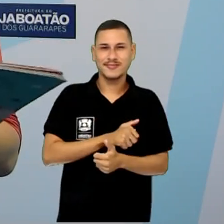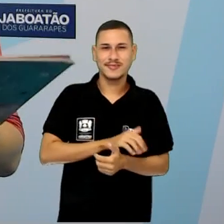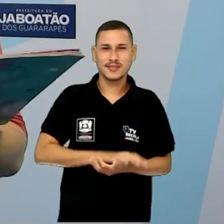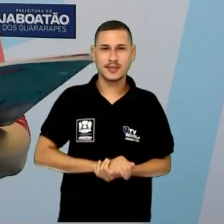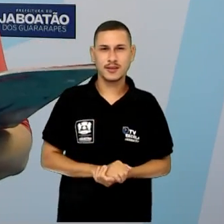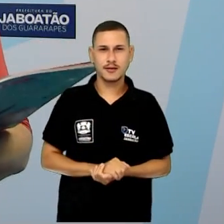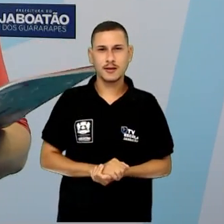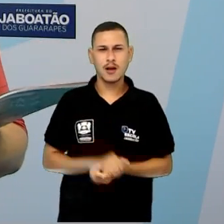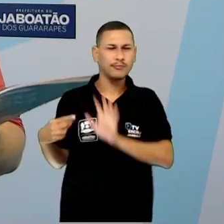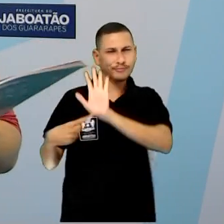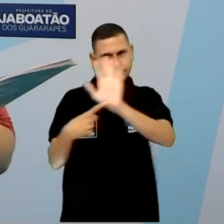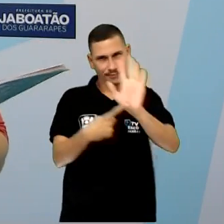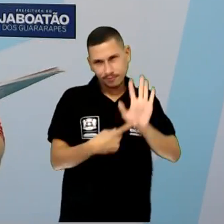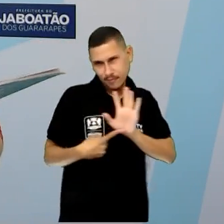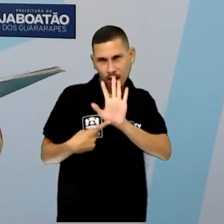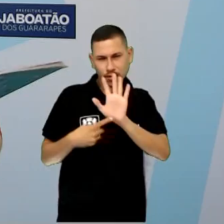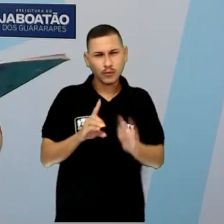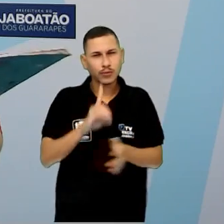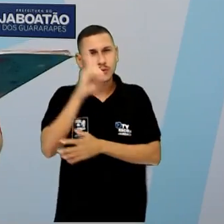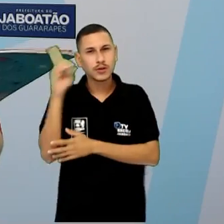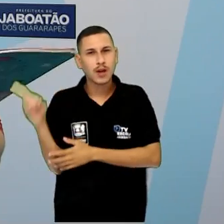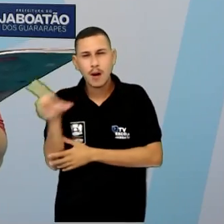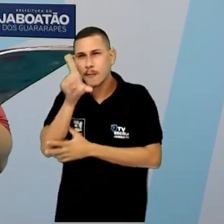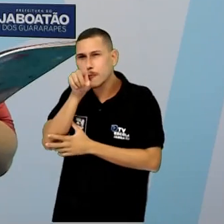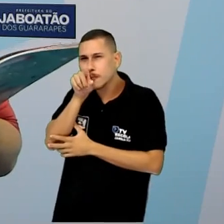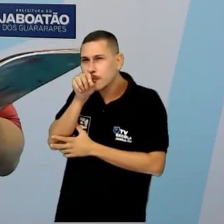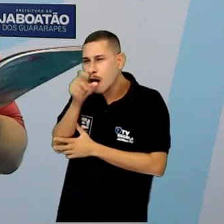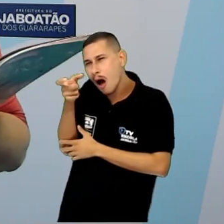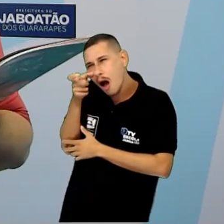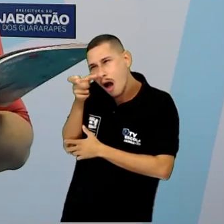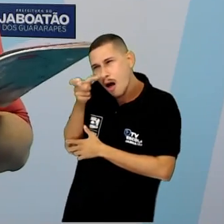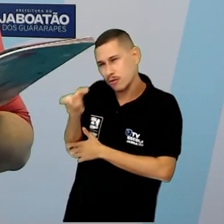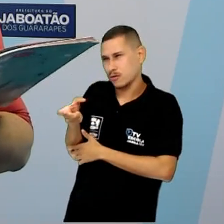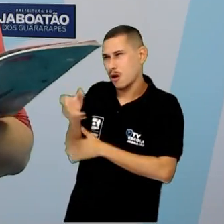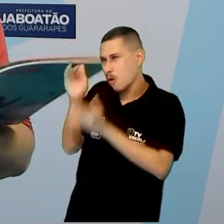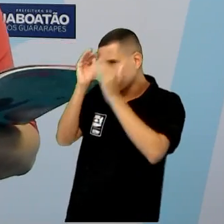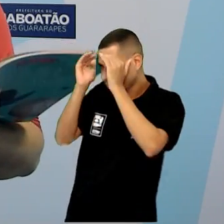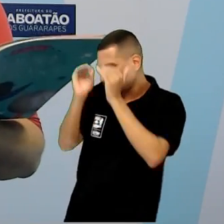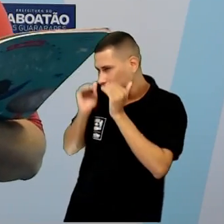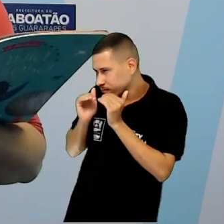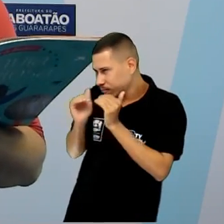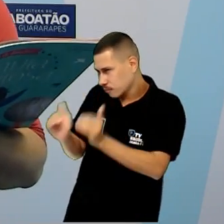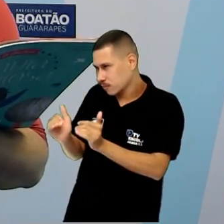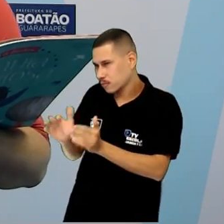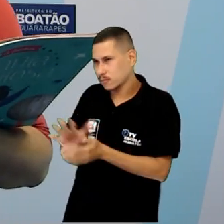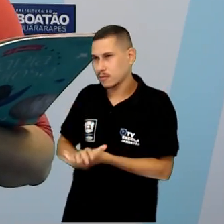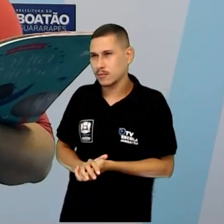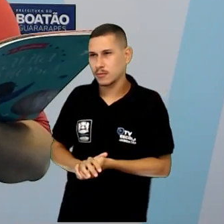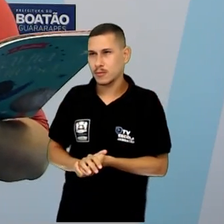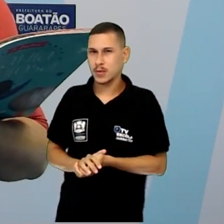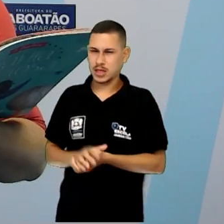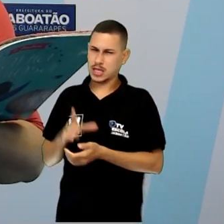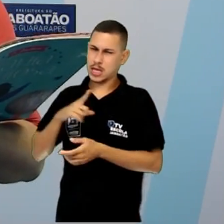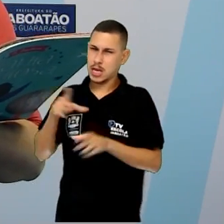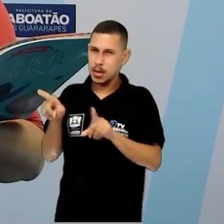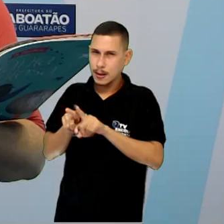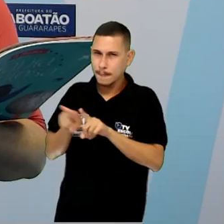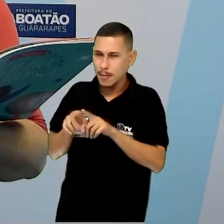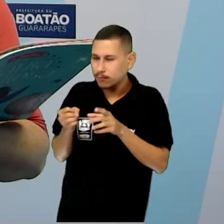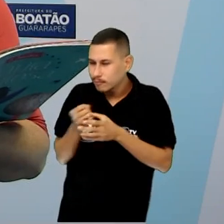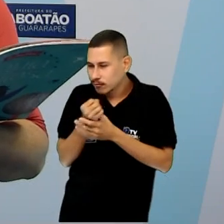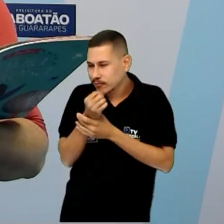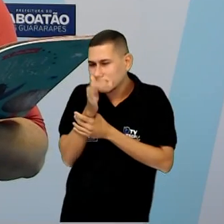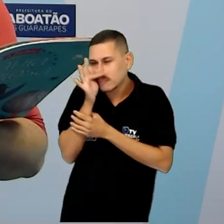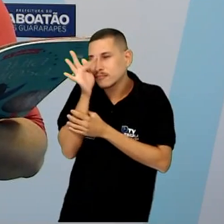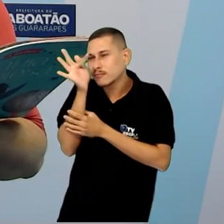uma de suas apresentações, um pássaro assistia a tudo muito atento. Trazia com ele um pequeno ramalhete. Ao final,